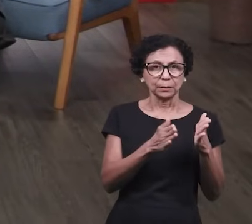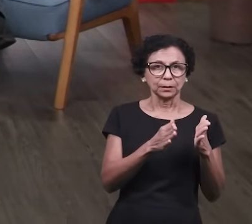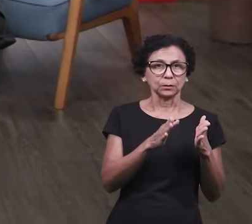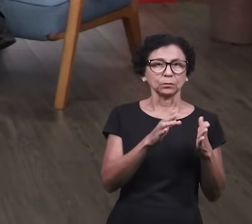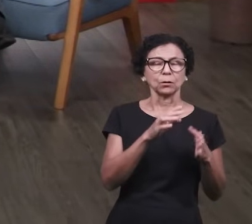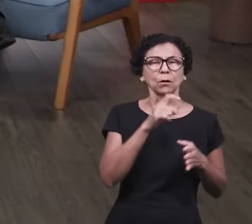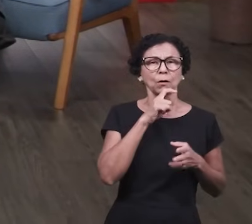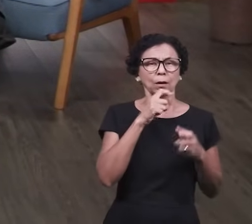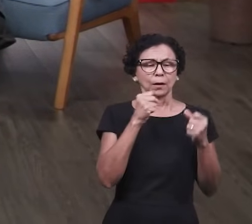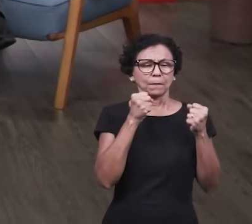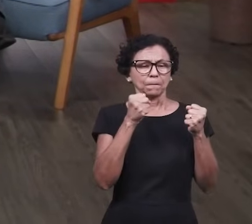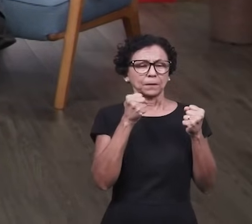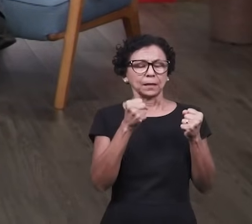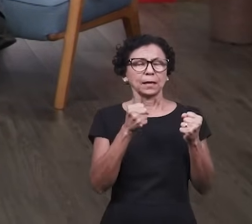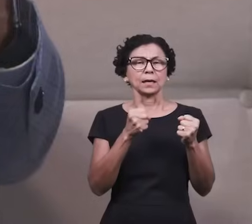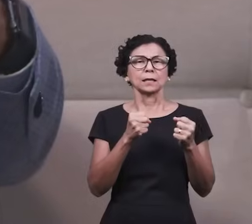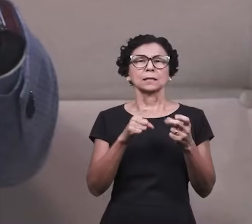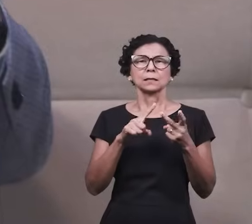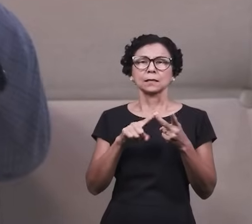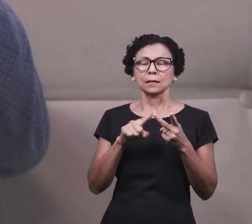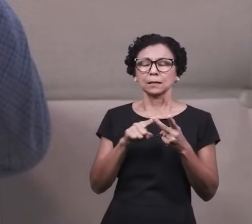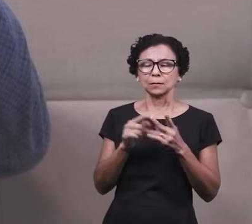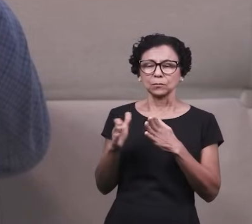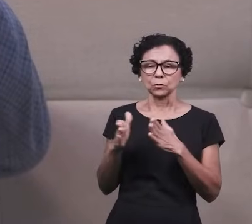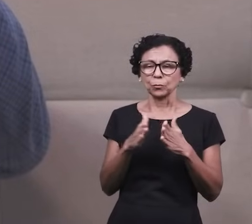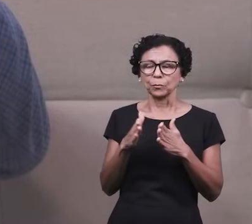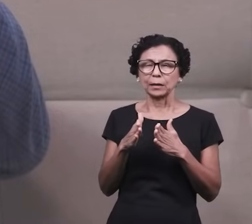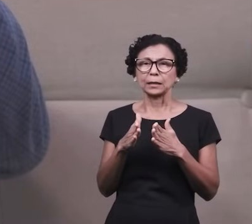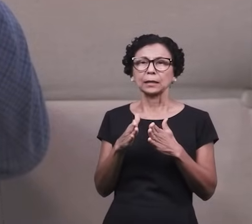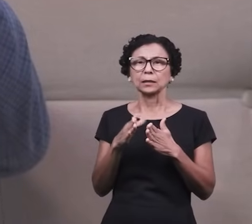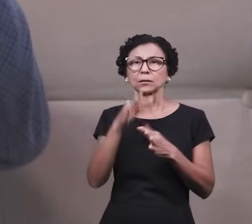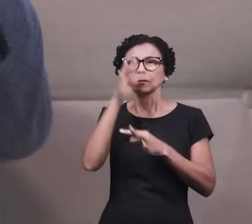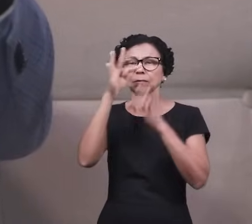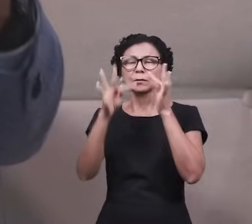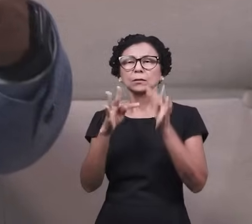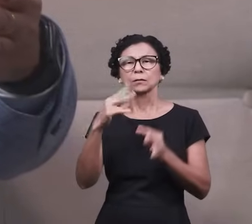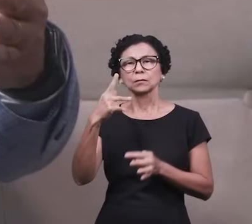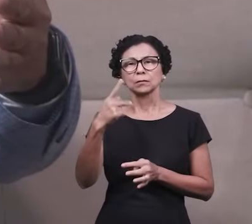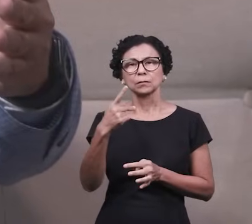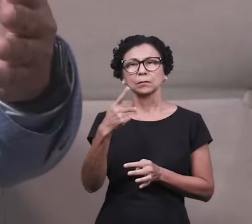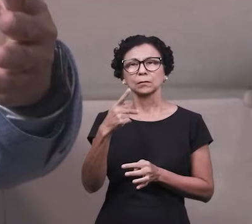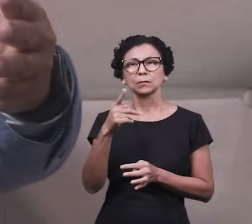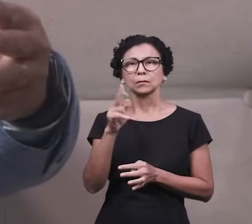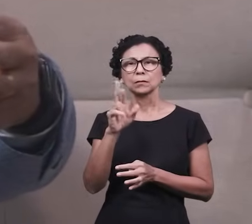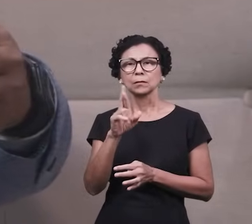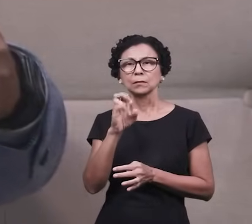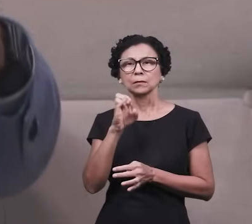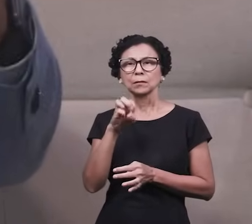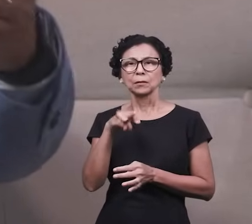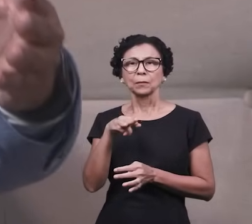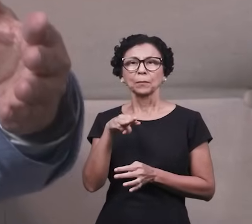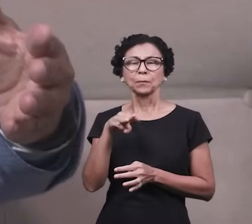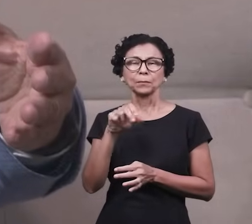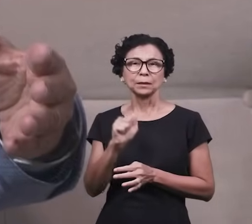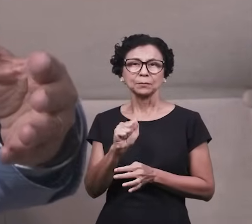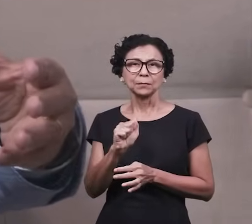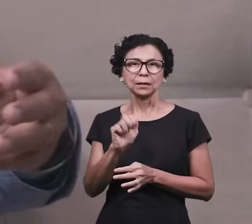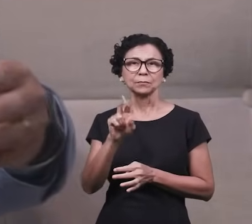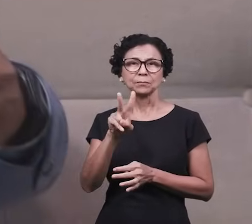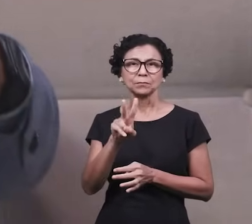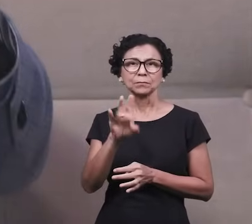inverno, da frieza, para a primavera. Você vai ver a beleza